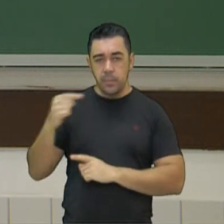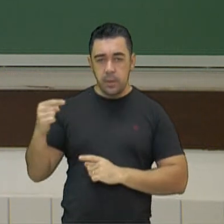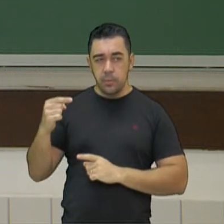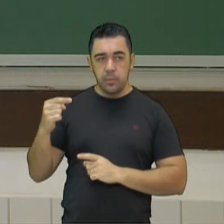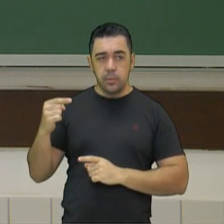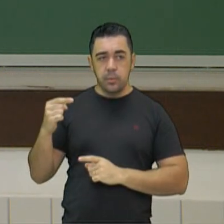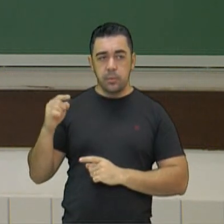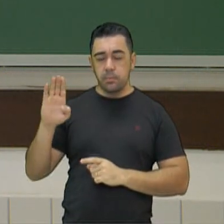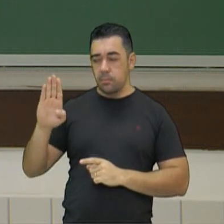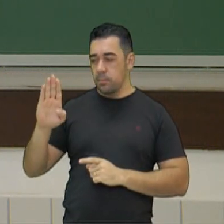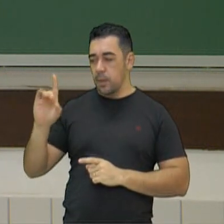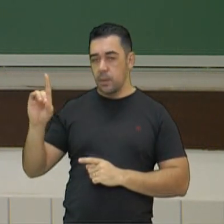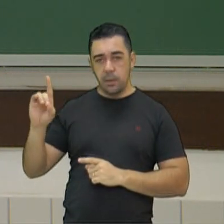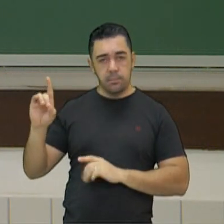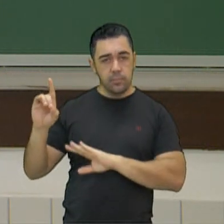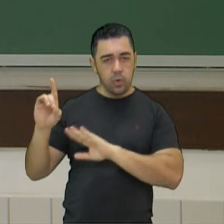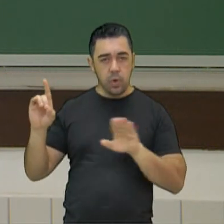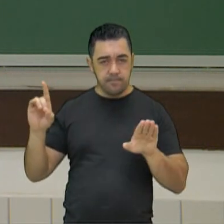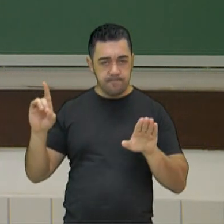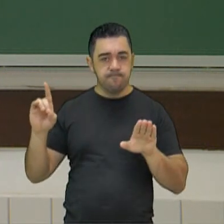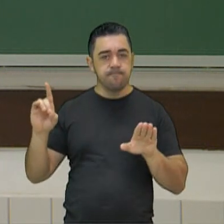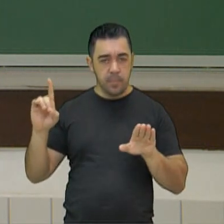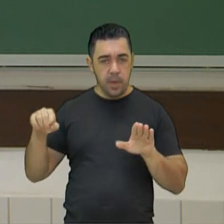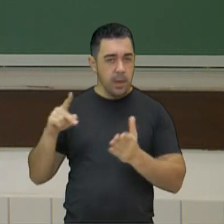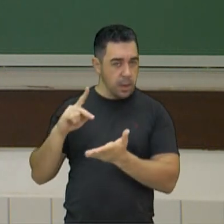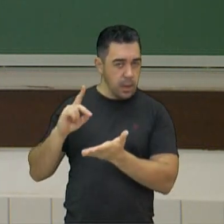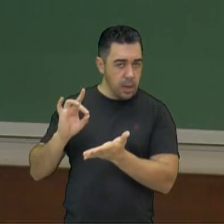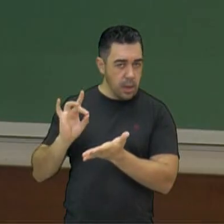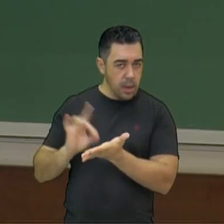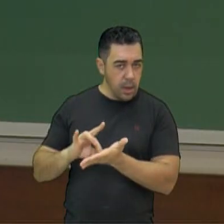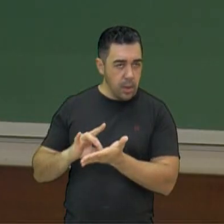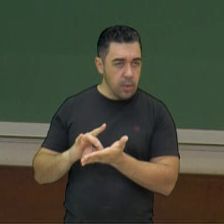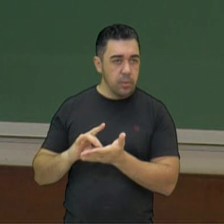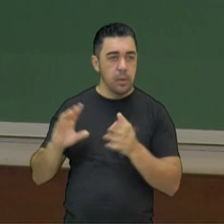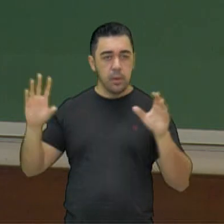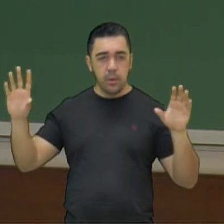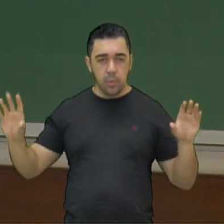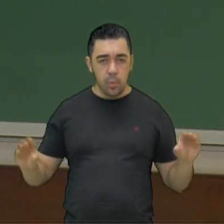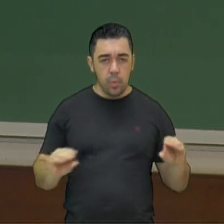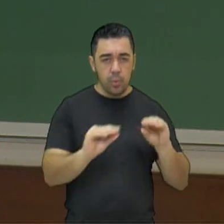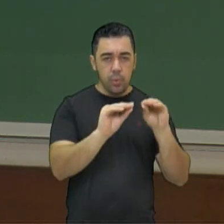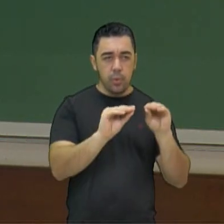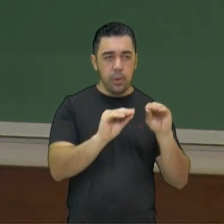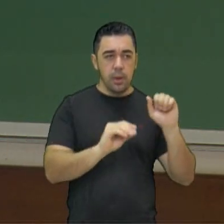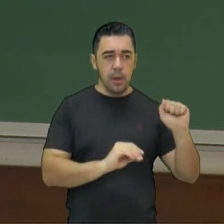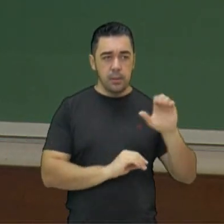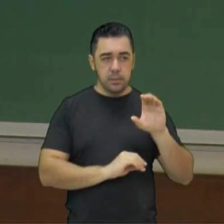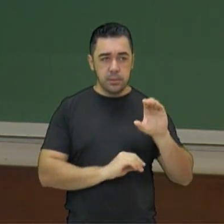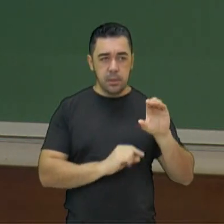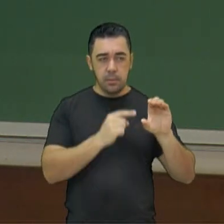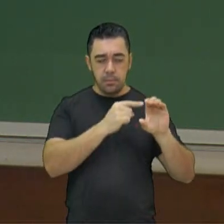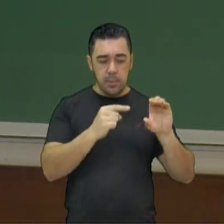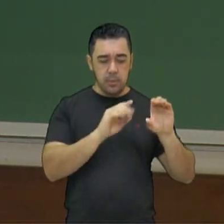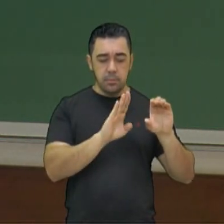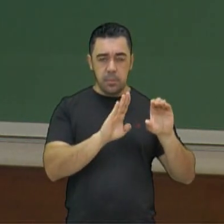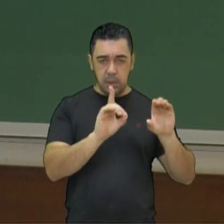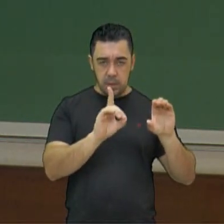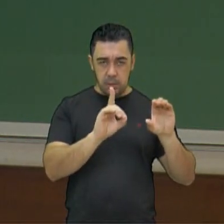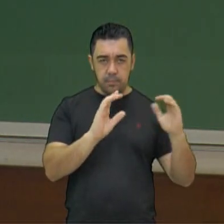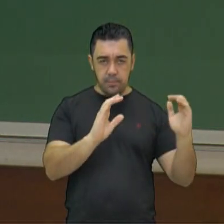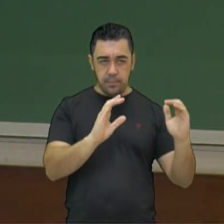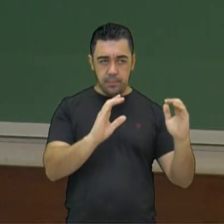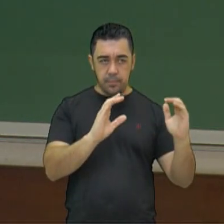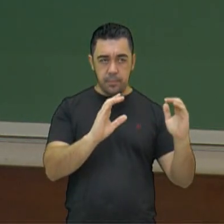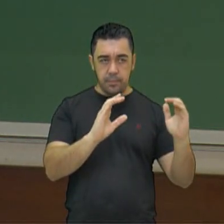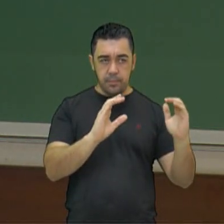menos BD, que é parte real, puramente real. Então eu vou trazer para cá AC menos BD,